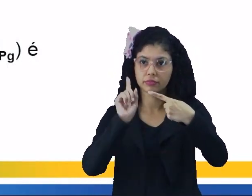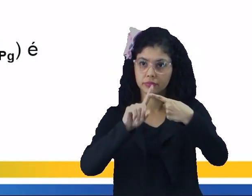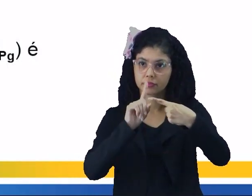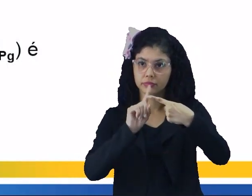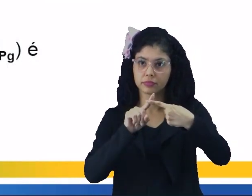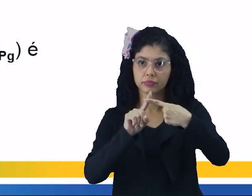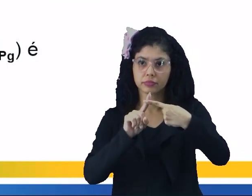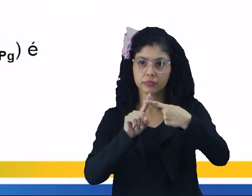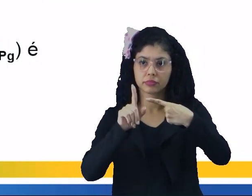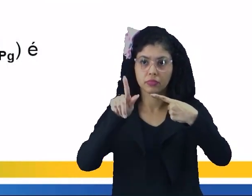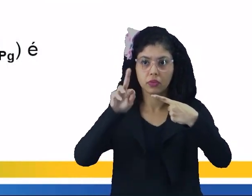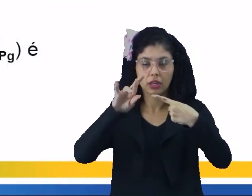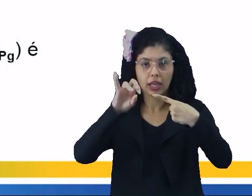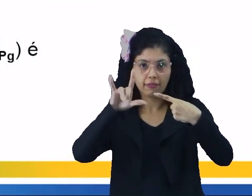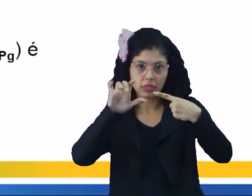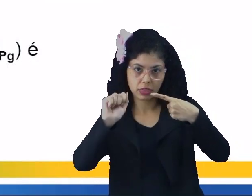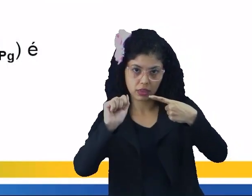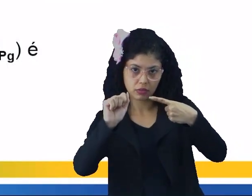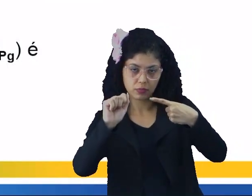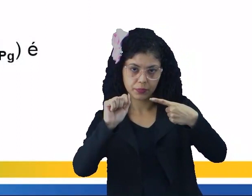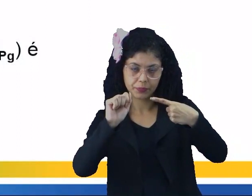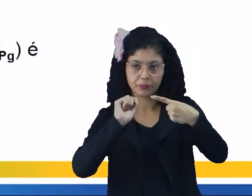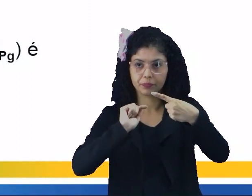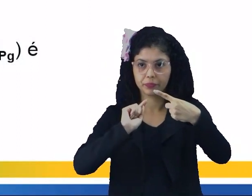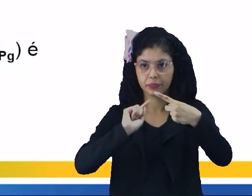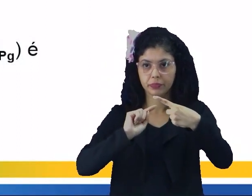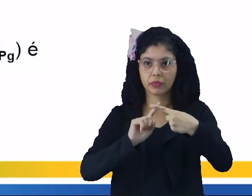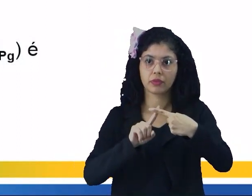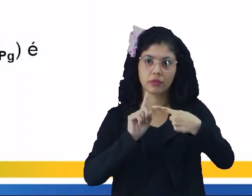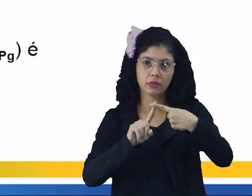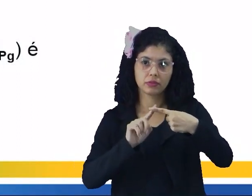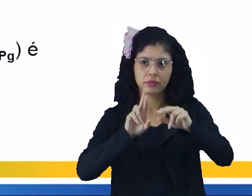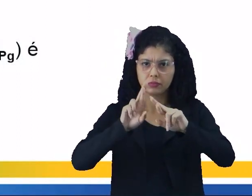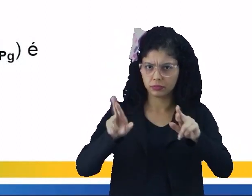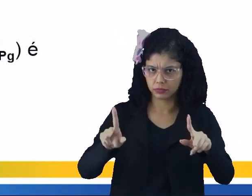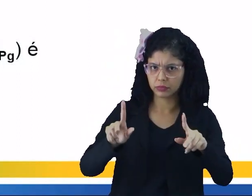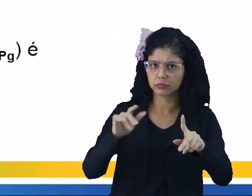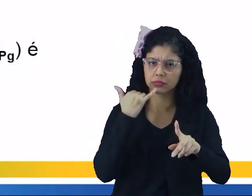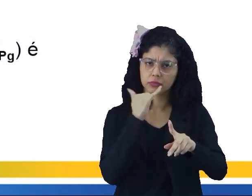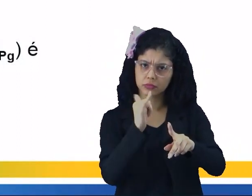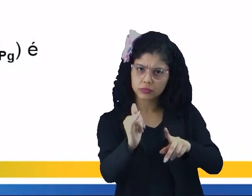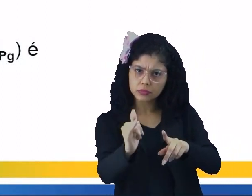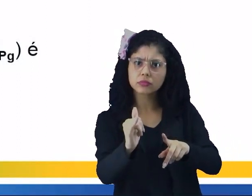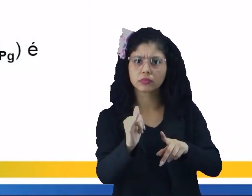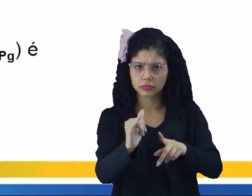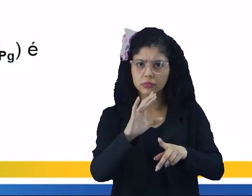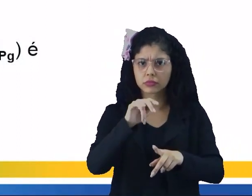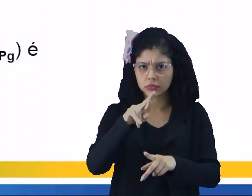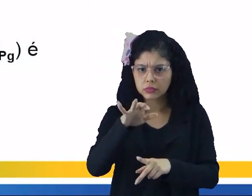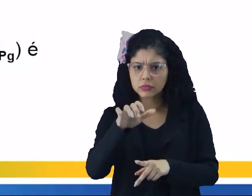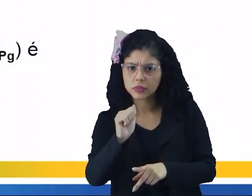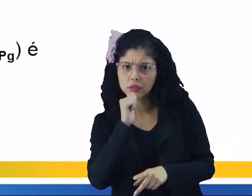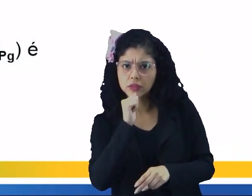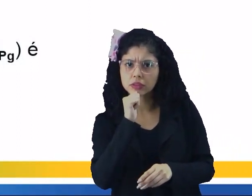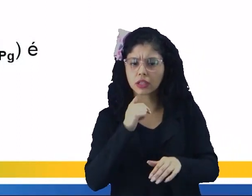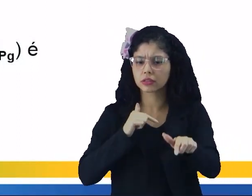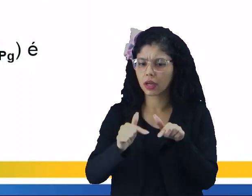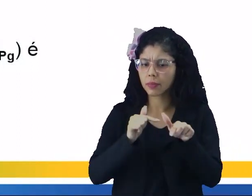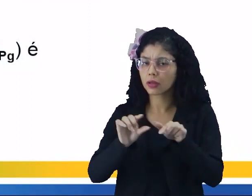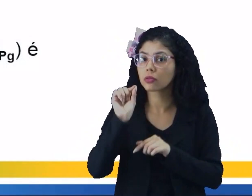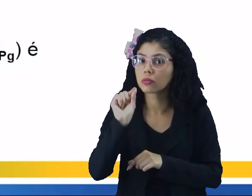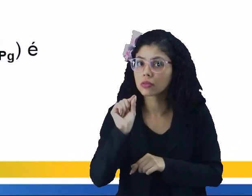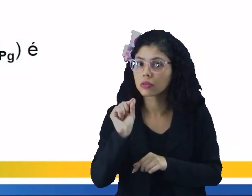Primeiro, energia potencial gravitacional. Diferente da energia cinética, a energia cinética